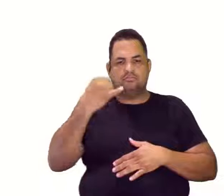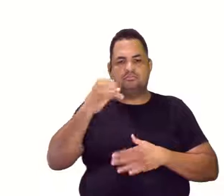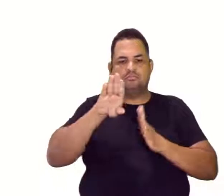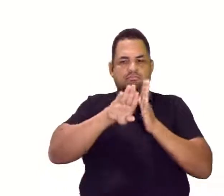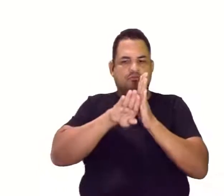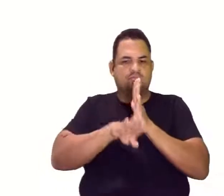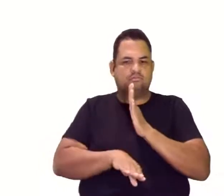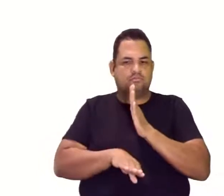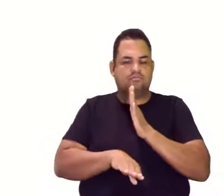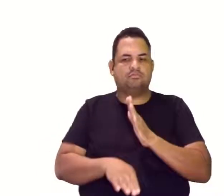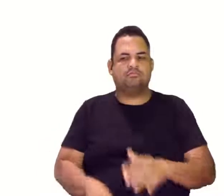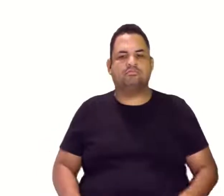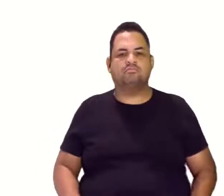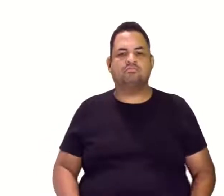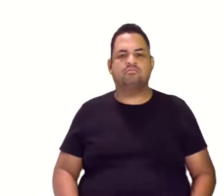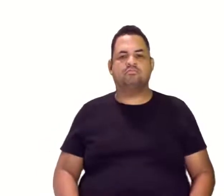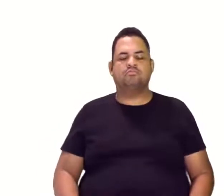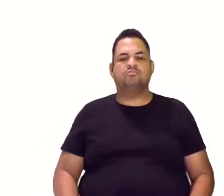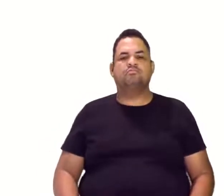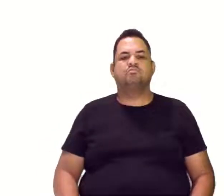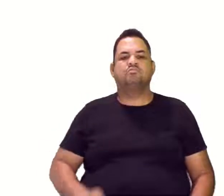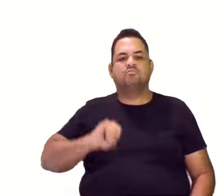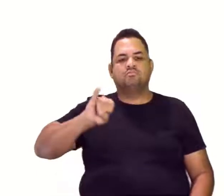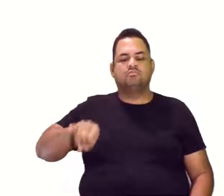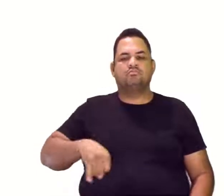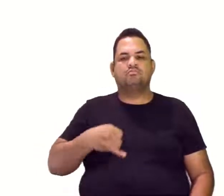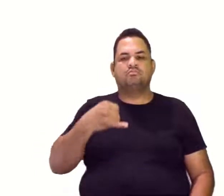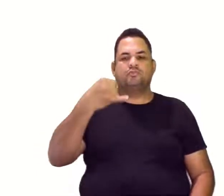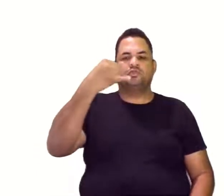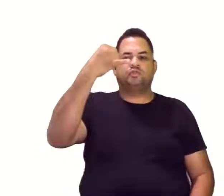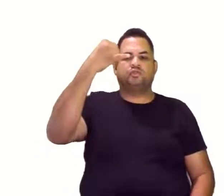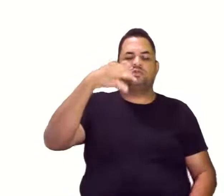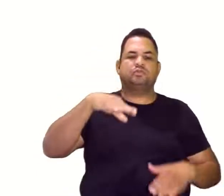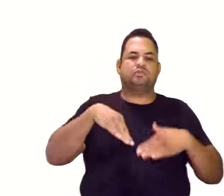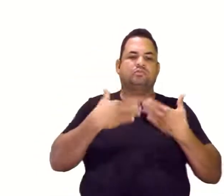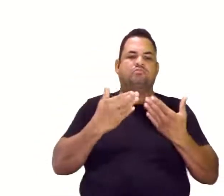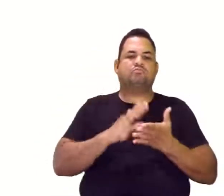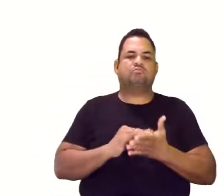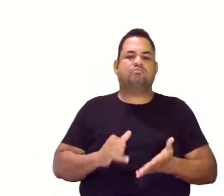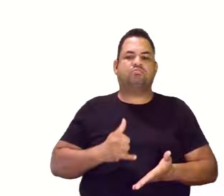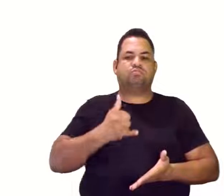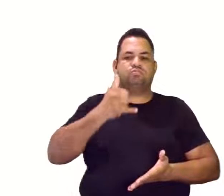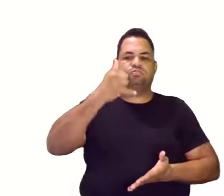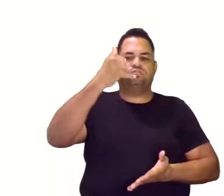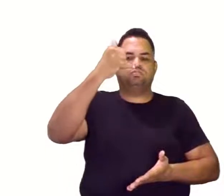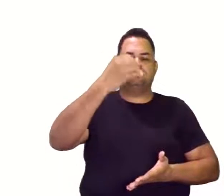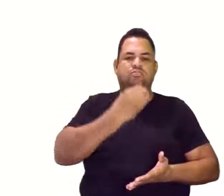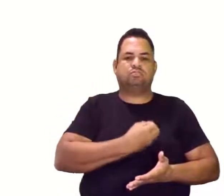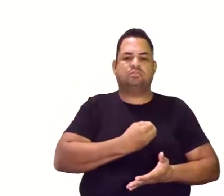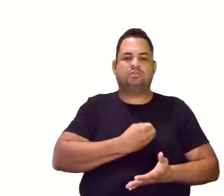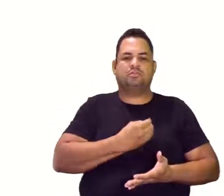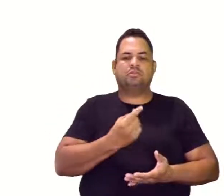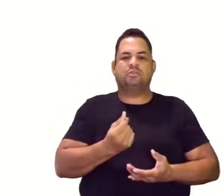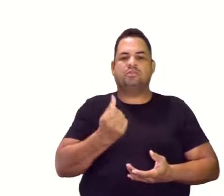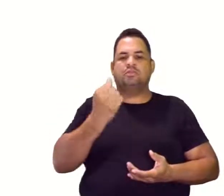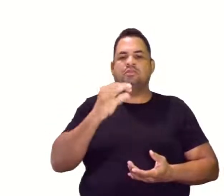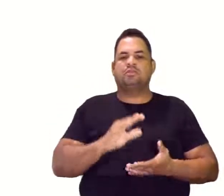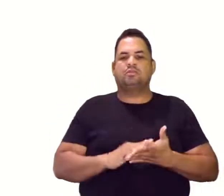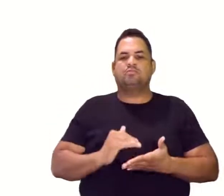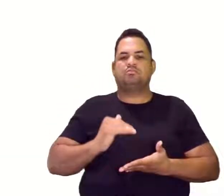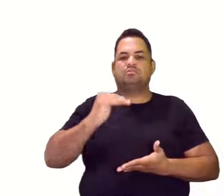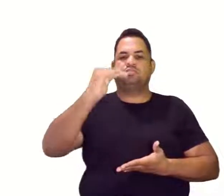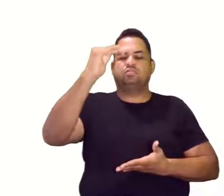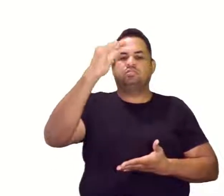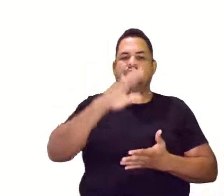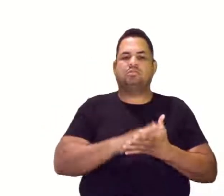e descontos. Lembrando que juro é quando o meu valor aumenta. Nós tivemos lá um acréscimo, não foi no valor